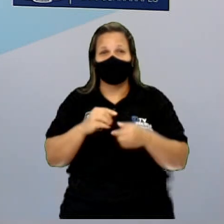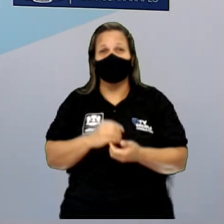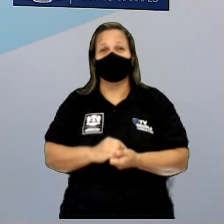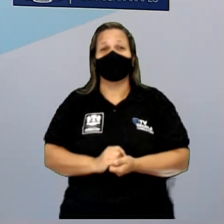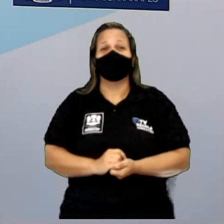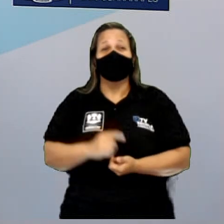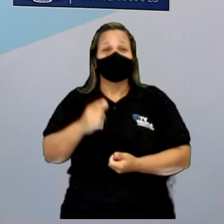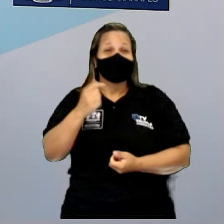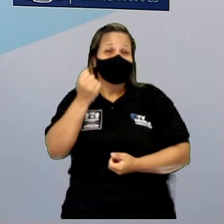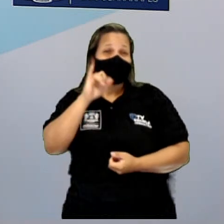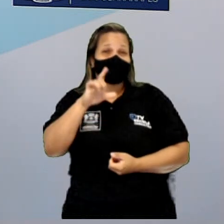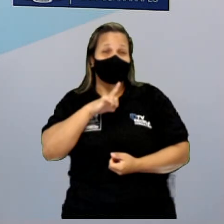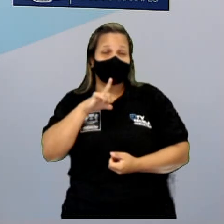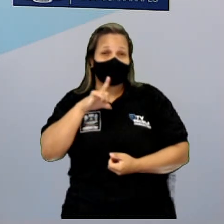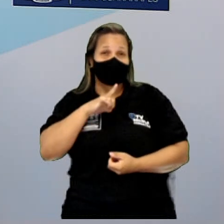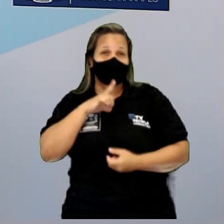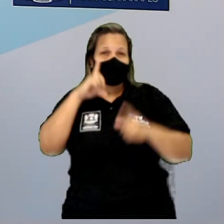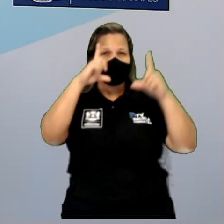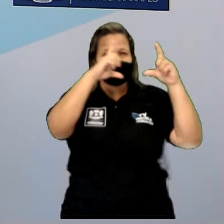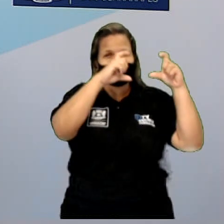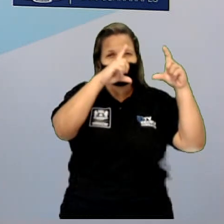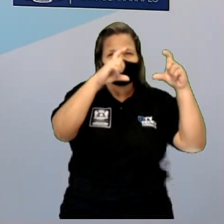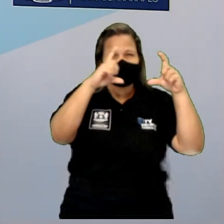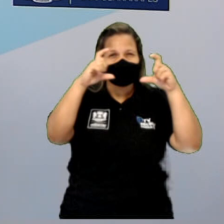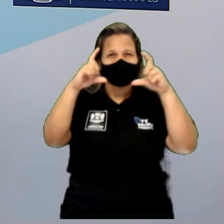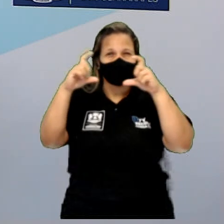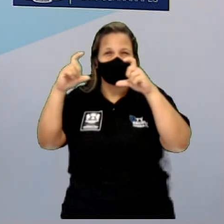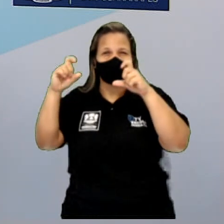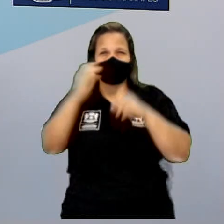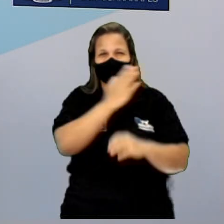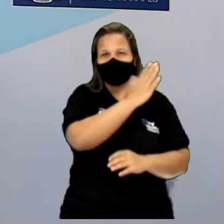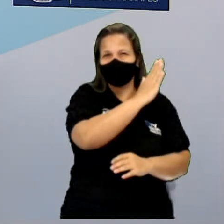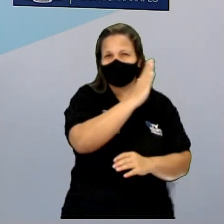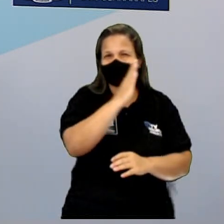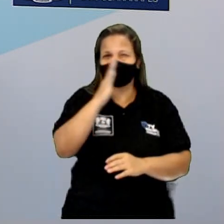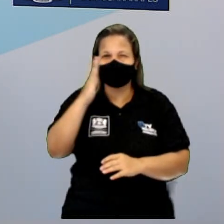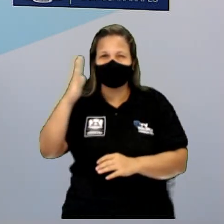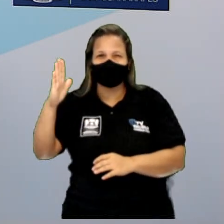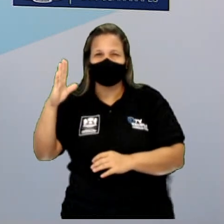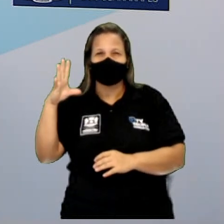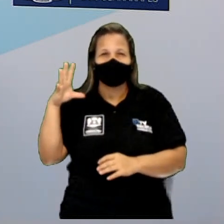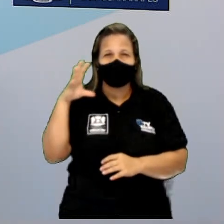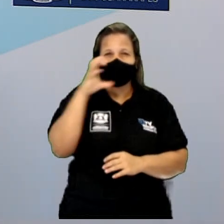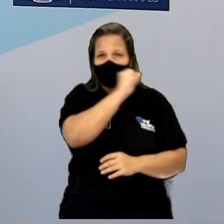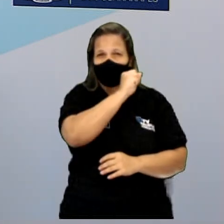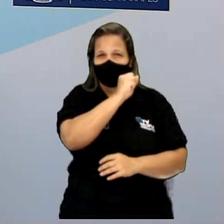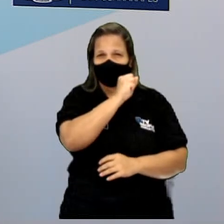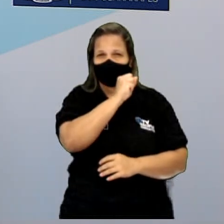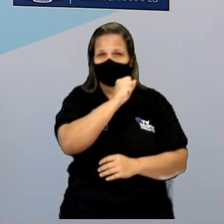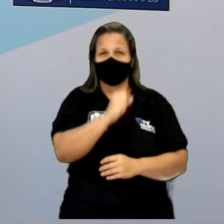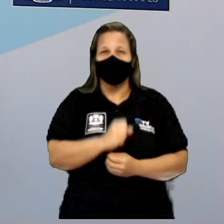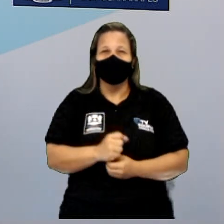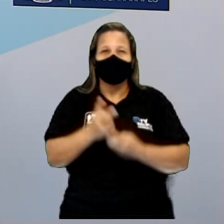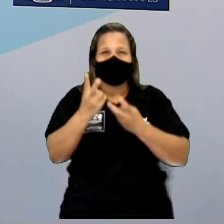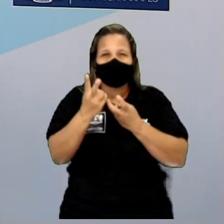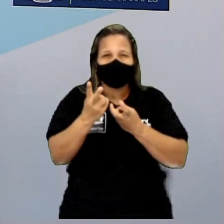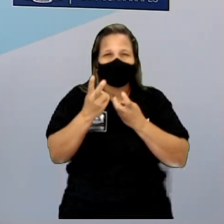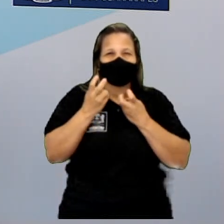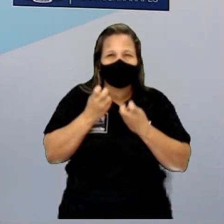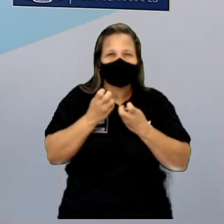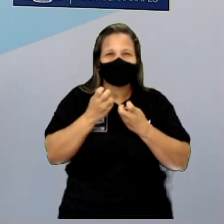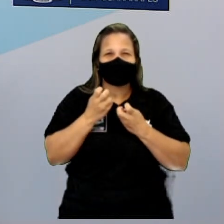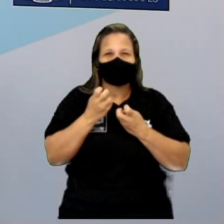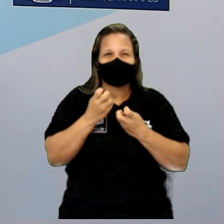coloca 24 fotografias por segundo, elas passando nesse tempo, você deixa de perceber